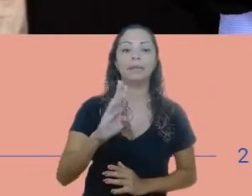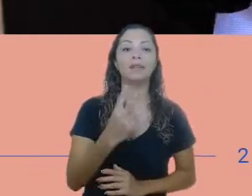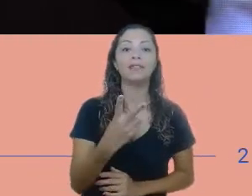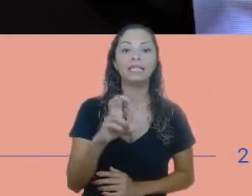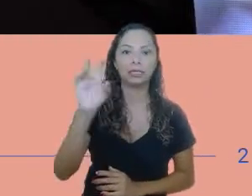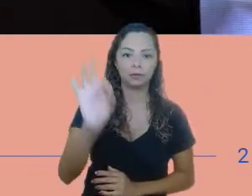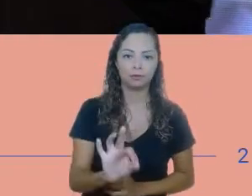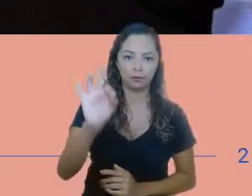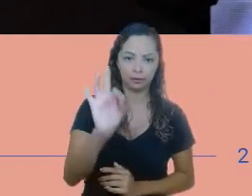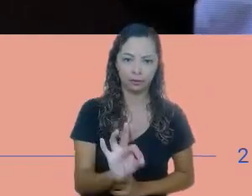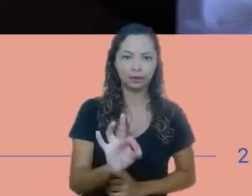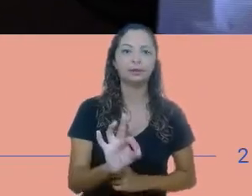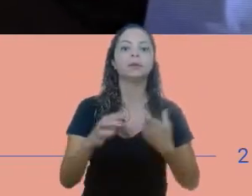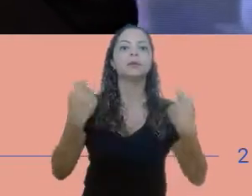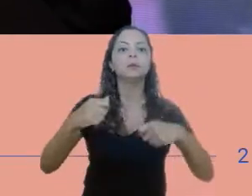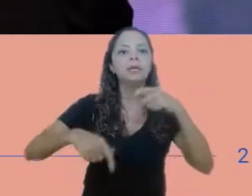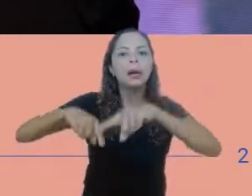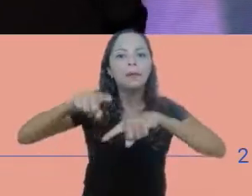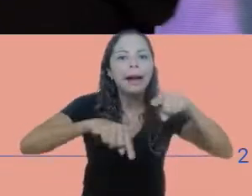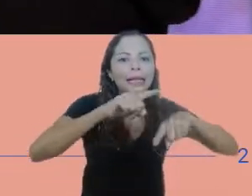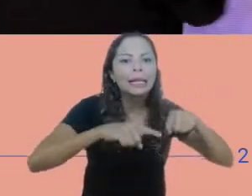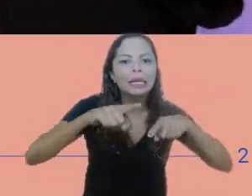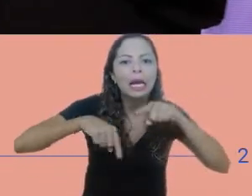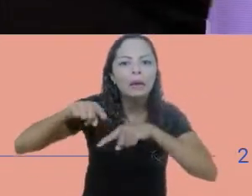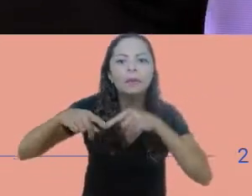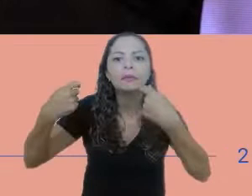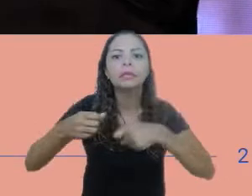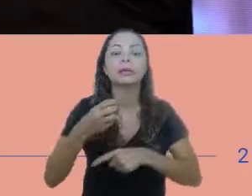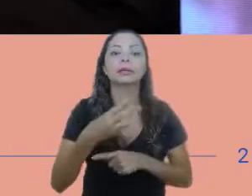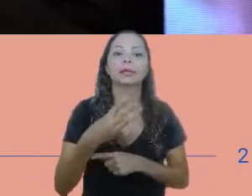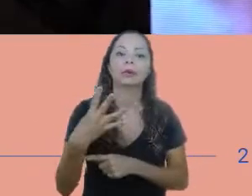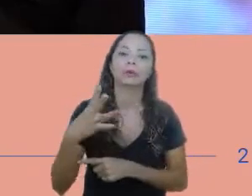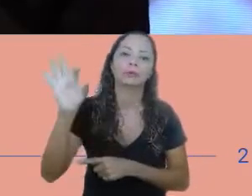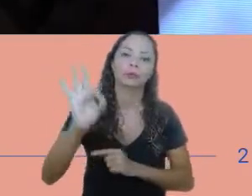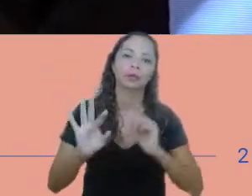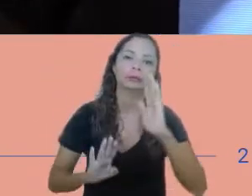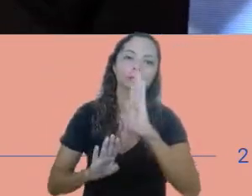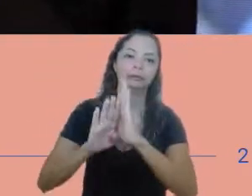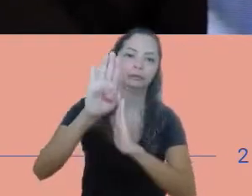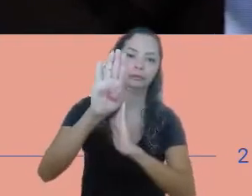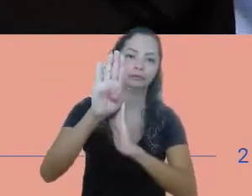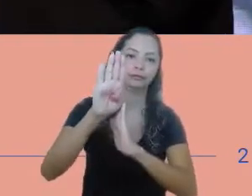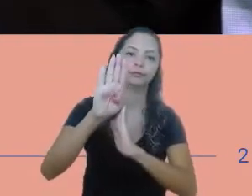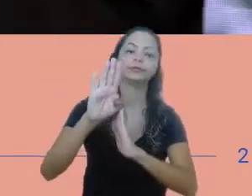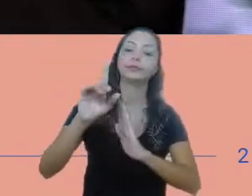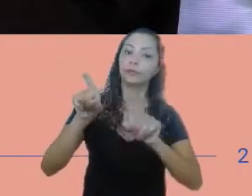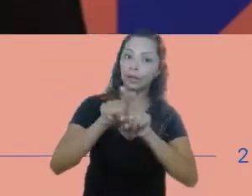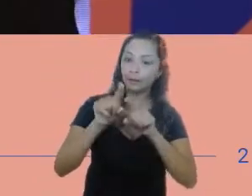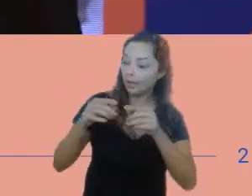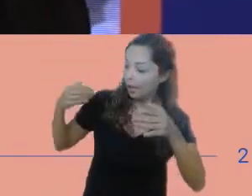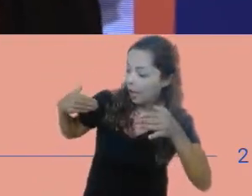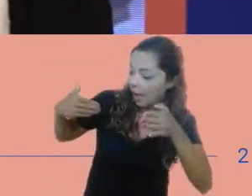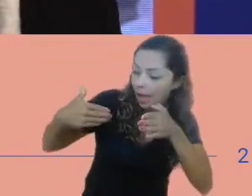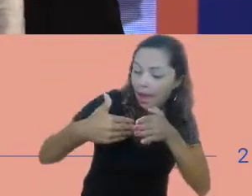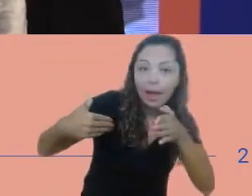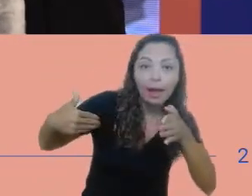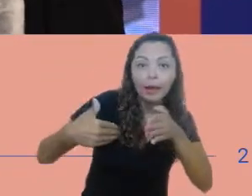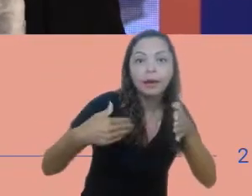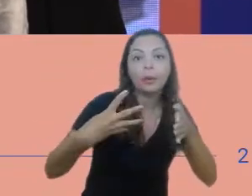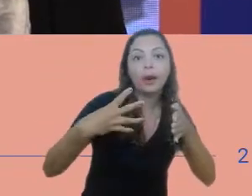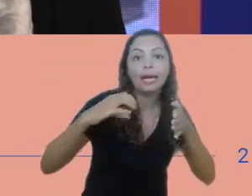34 por cento e nos últimos 40 anos a demanda por energia dobrou e é esperado um aumento de